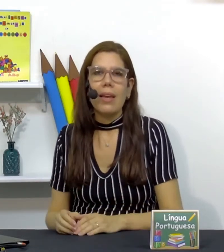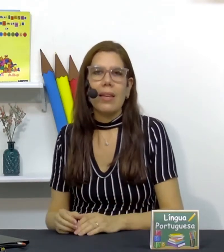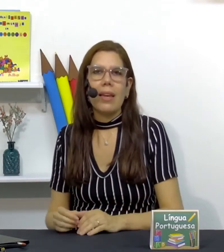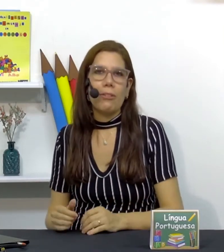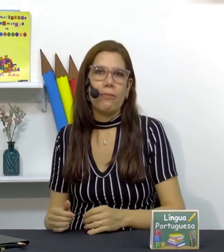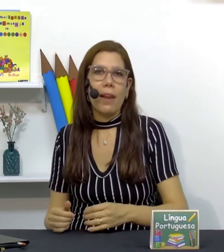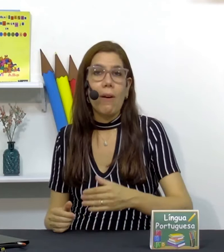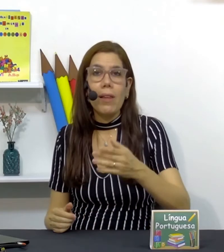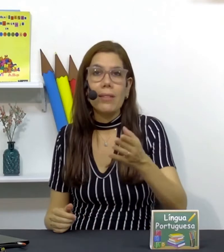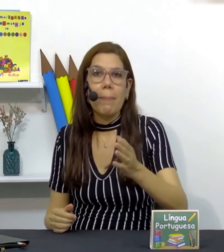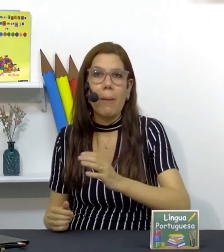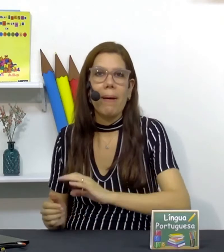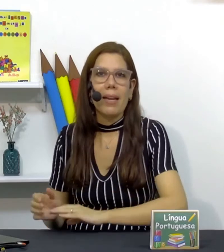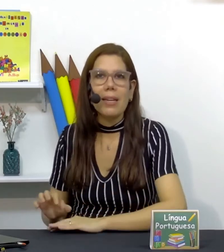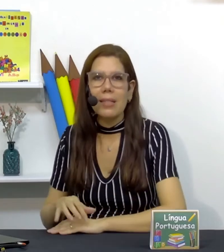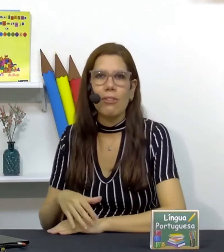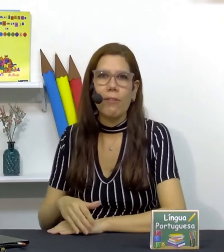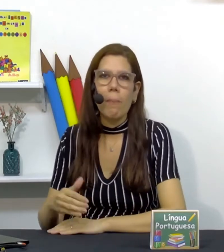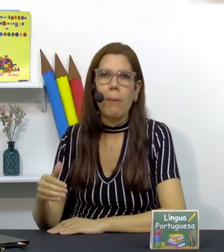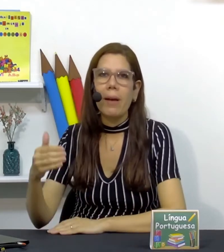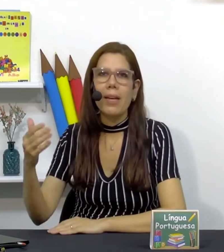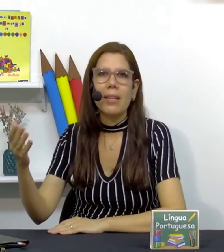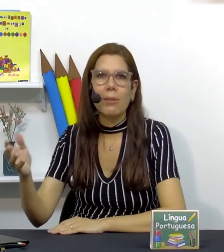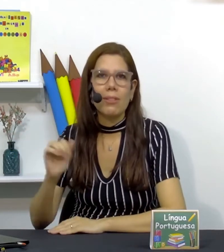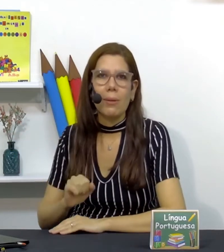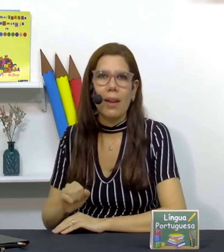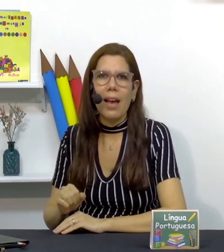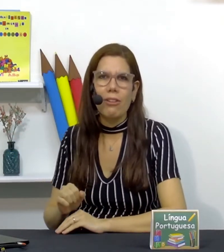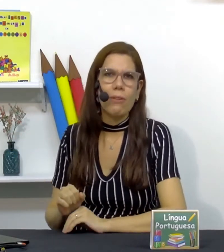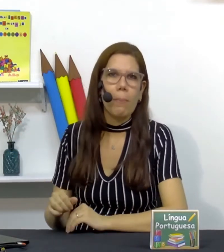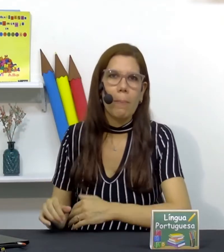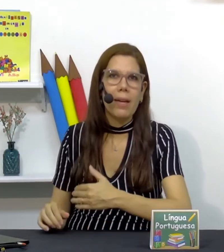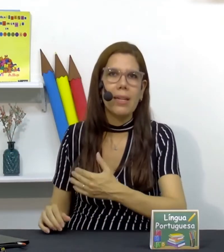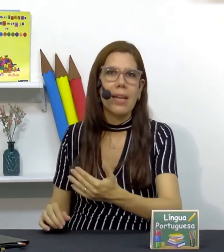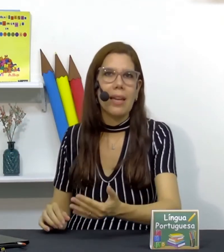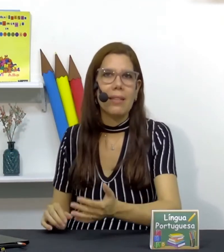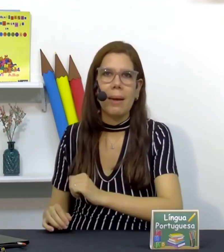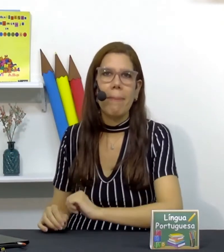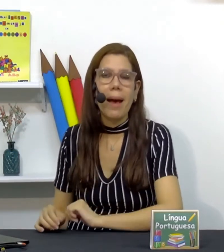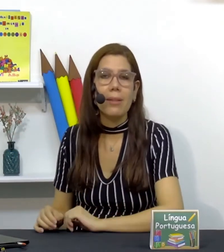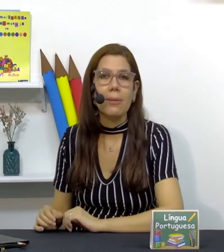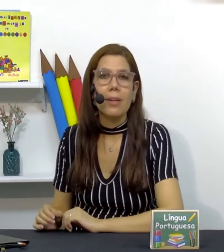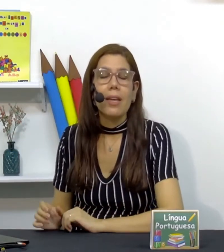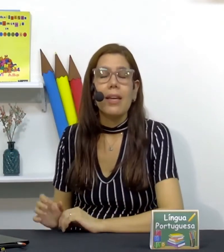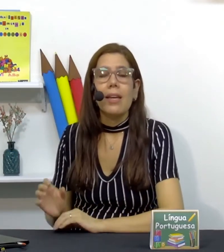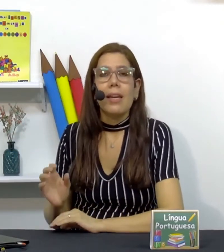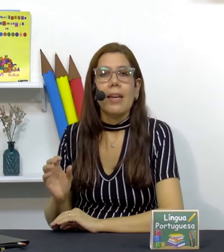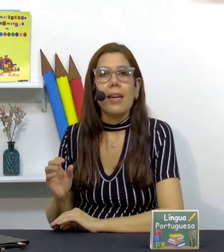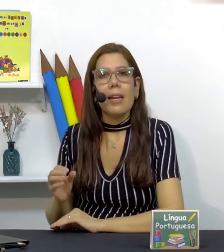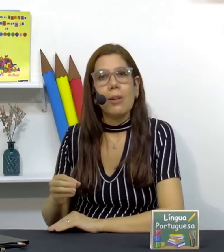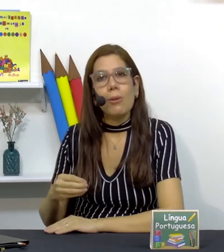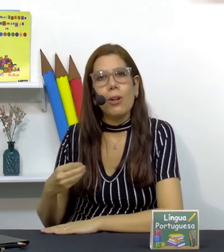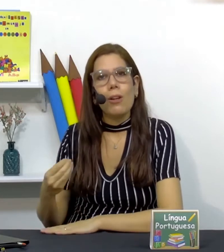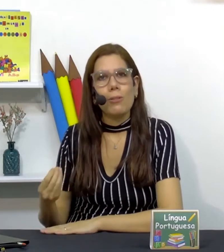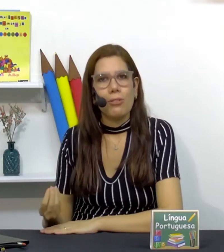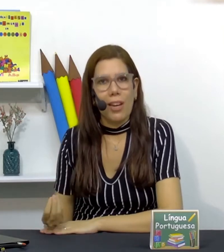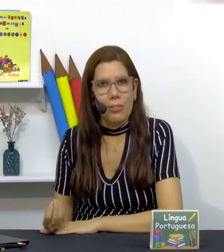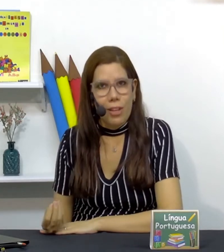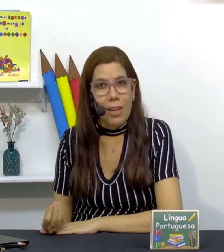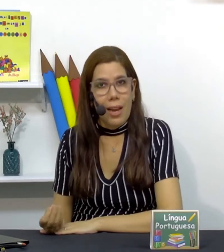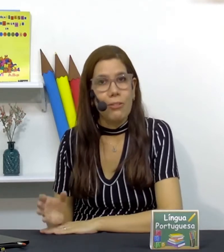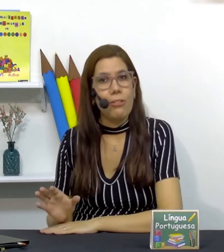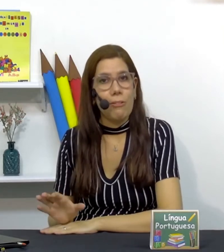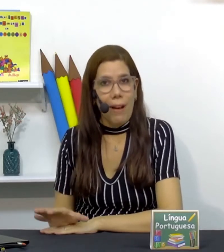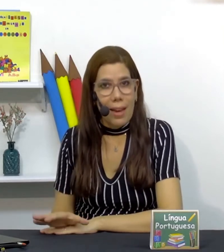celular. E aí a gente fala, olha essa propaganda, já viu a propaganda do celular? Já viu a propaganda daquele sapato? E no nosso